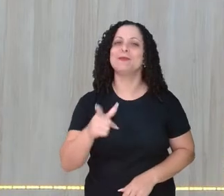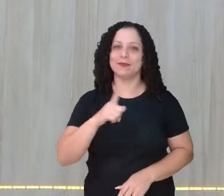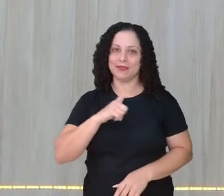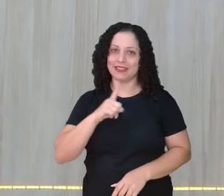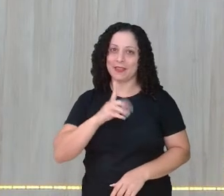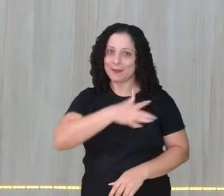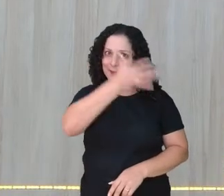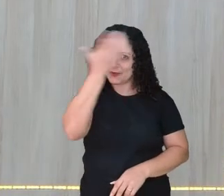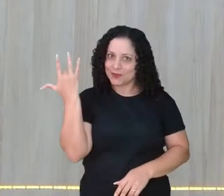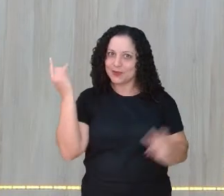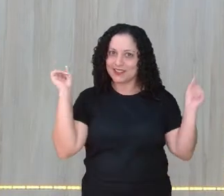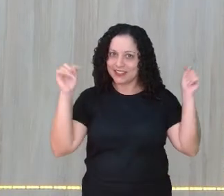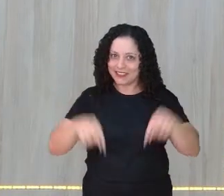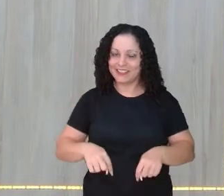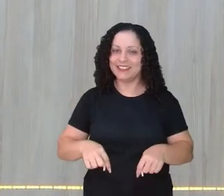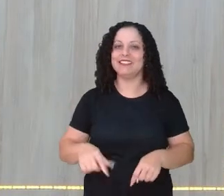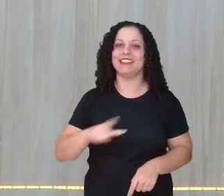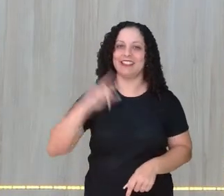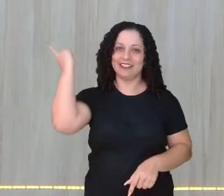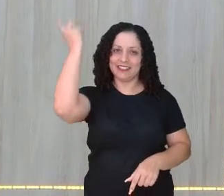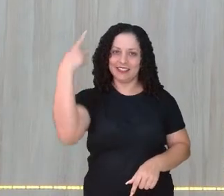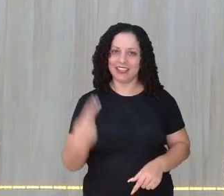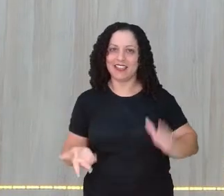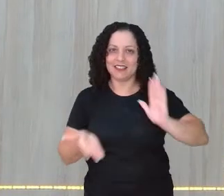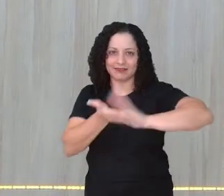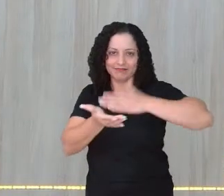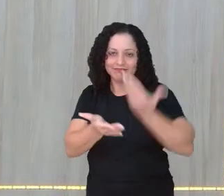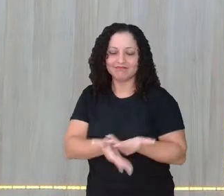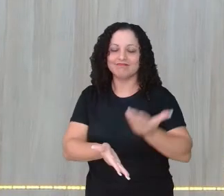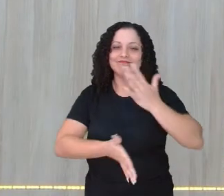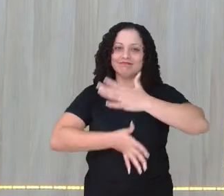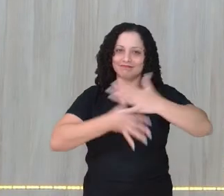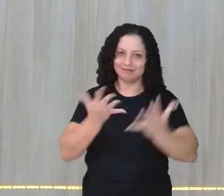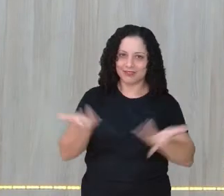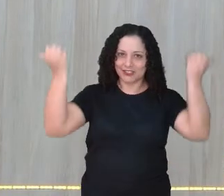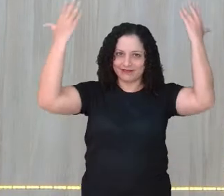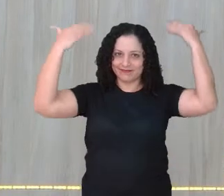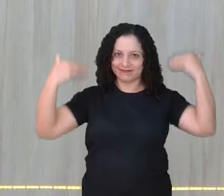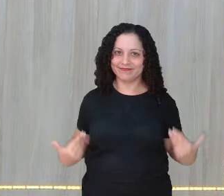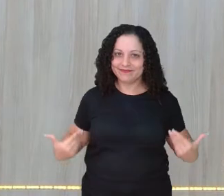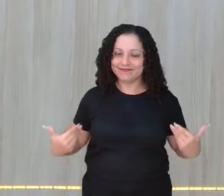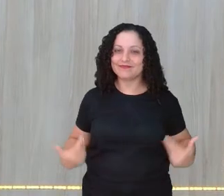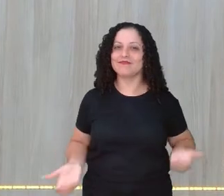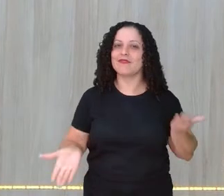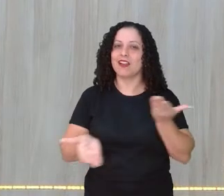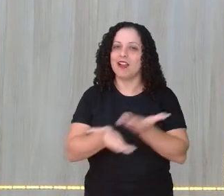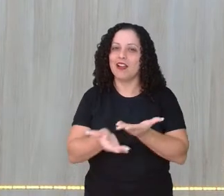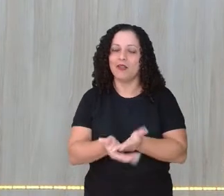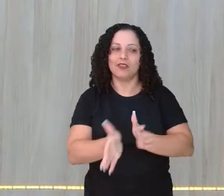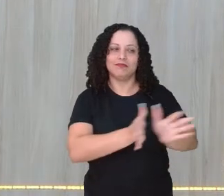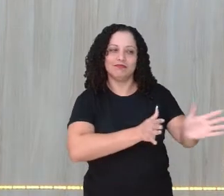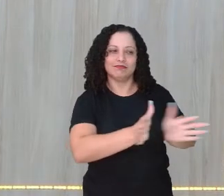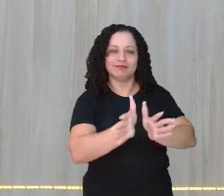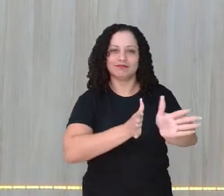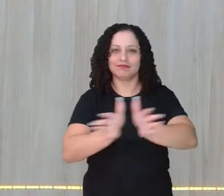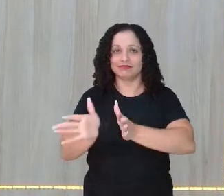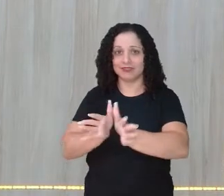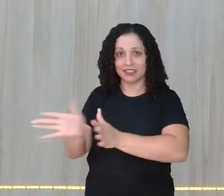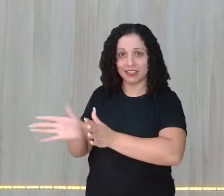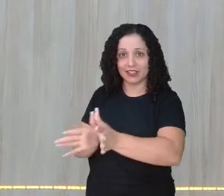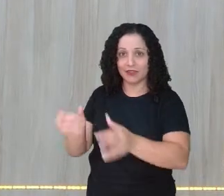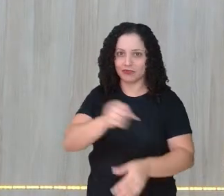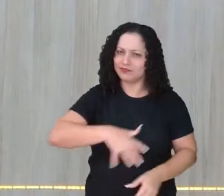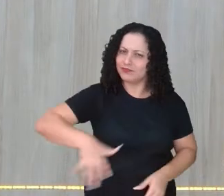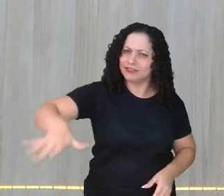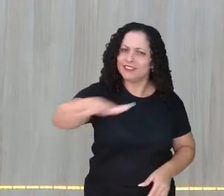sozinha. Estou com Késia, nossa intérprete de Libras, deixando essa aula bem mais acessível para que chegue